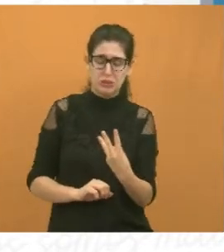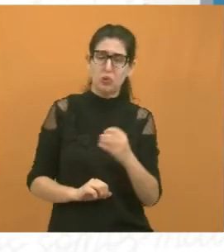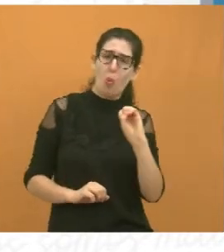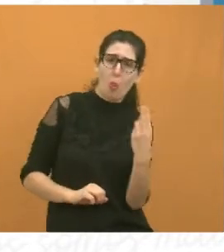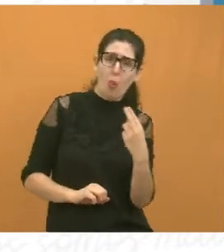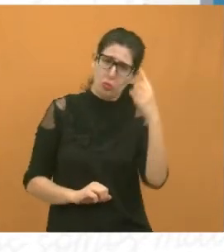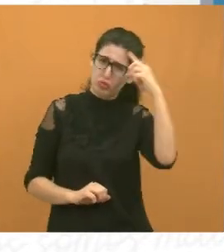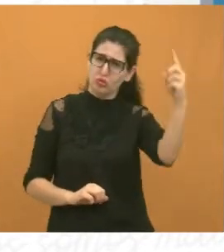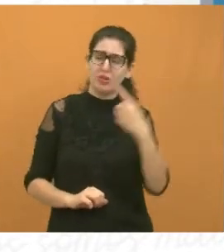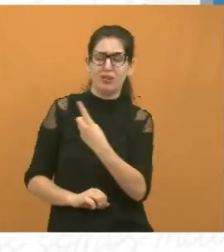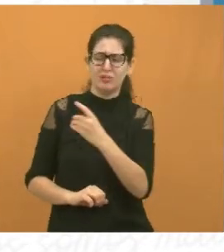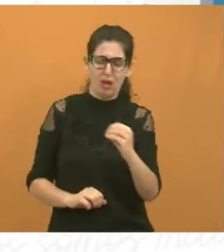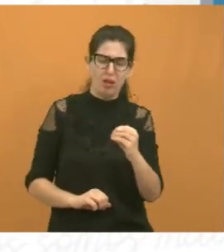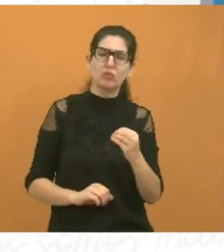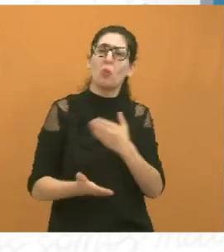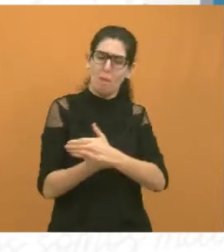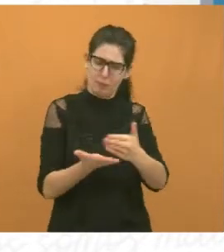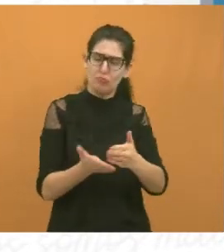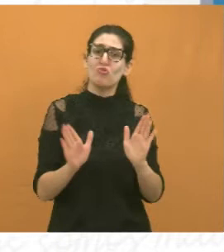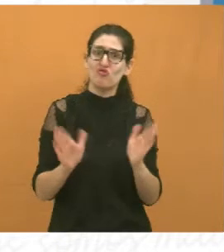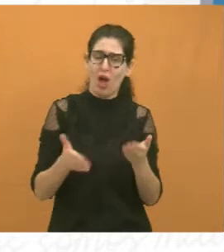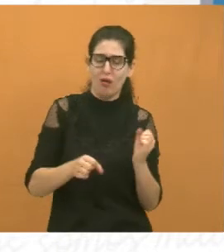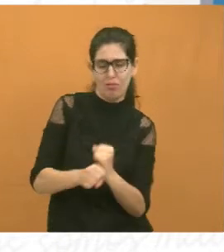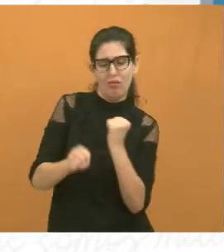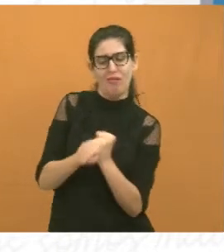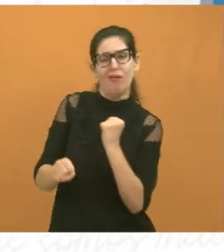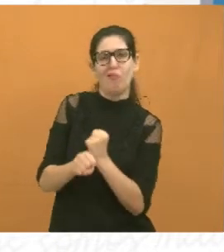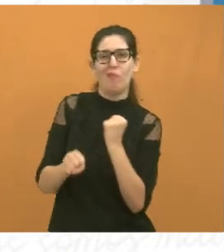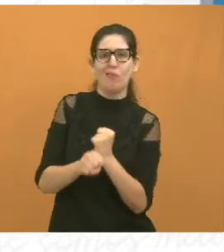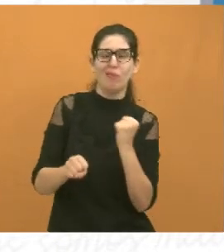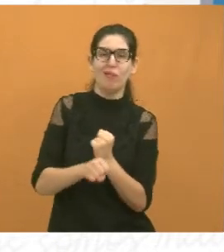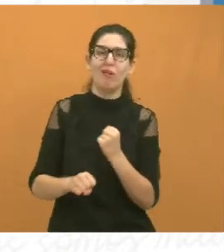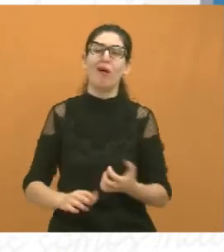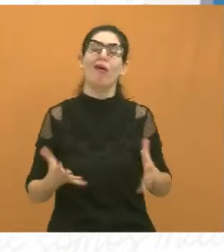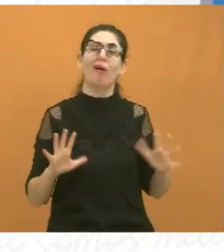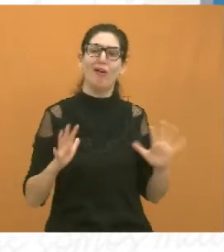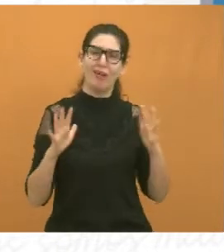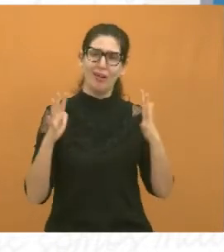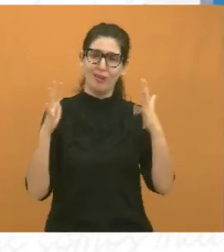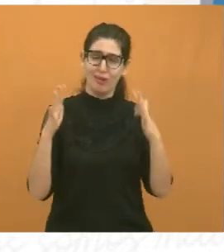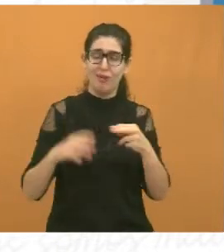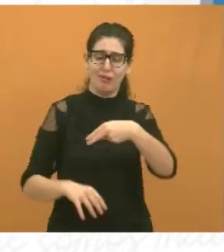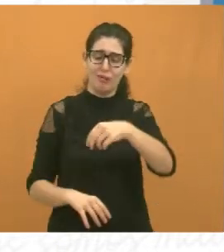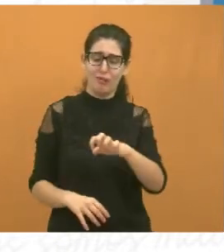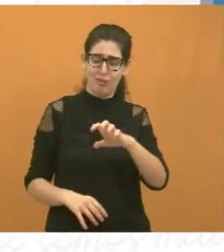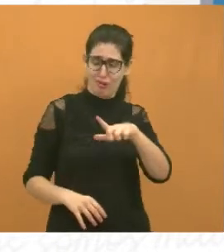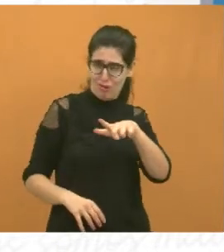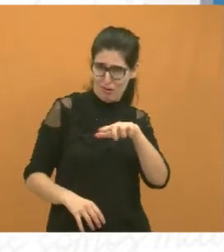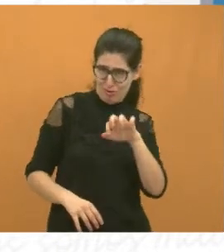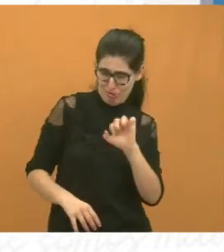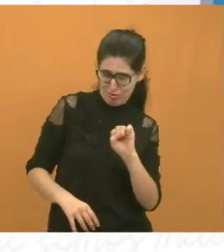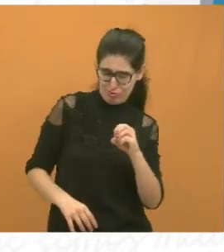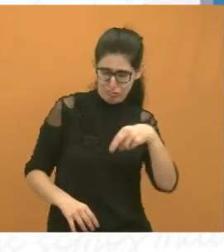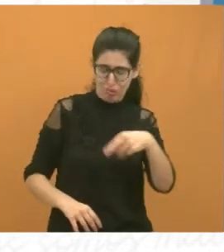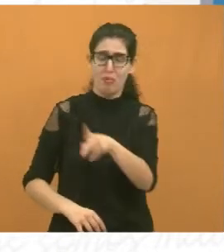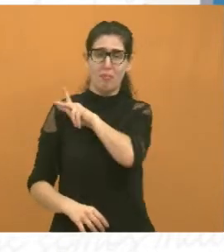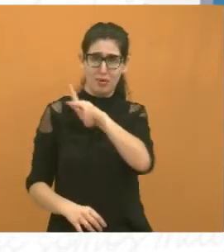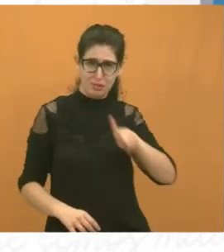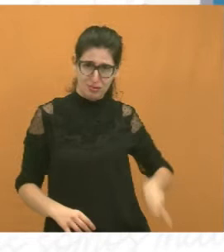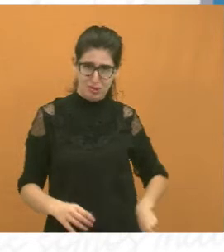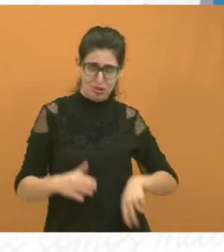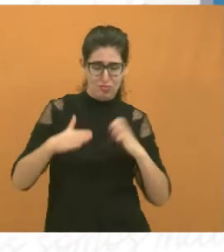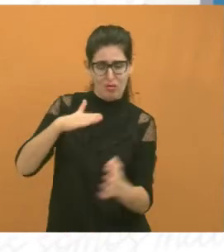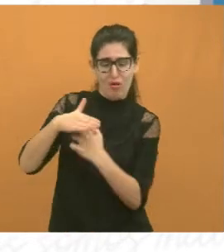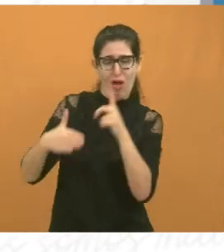dia 10, foi iniciada essa obra. E eu quero parabenizar o Nelson, presidente do SAI, que tem feito